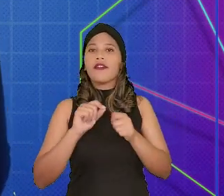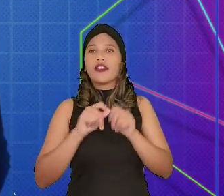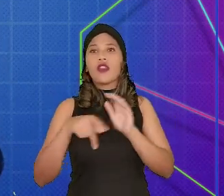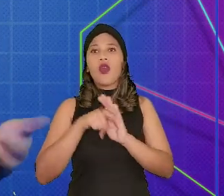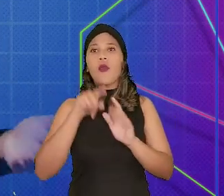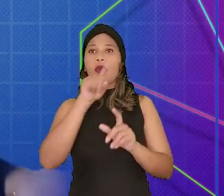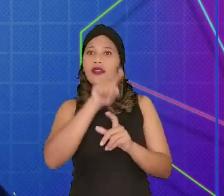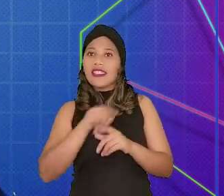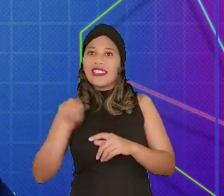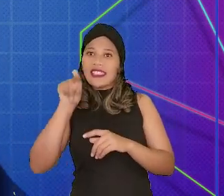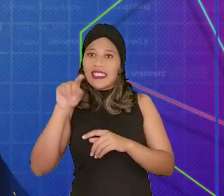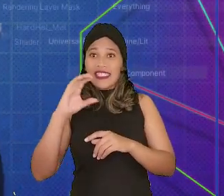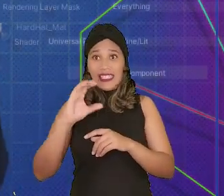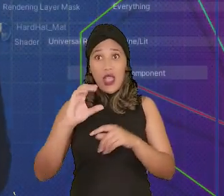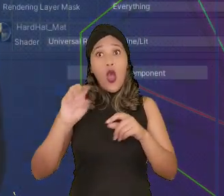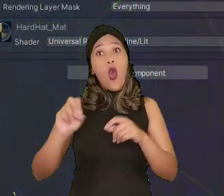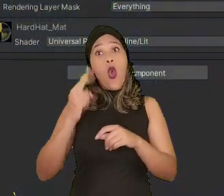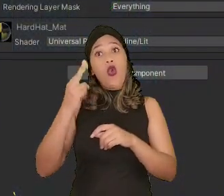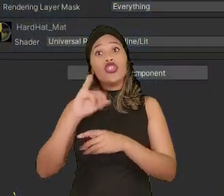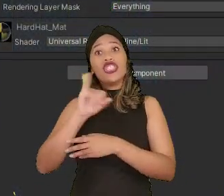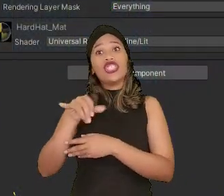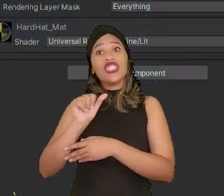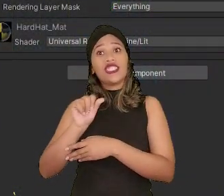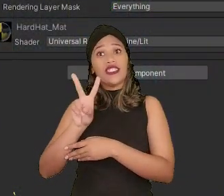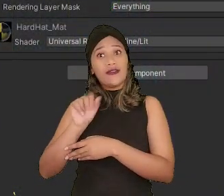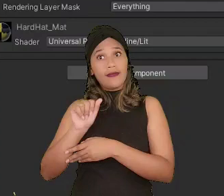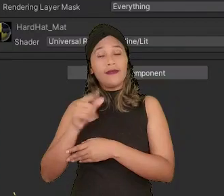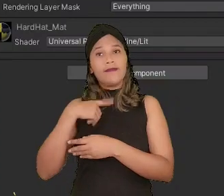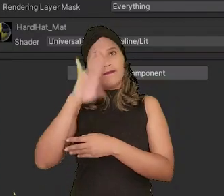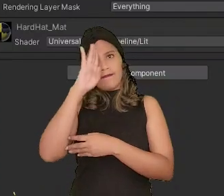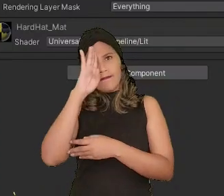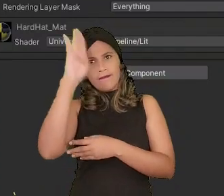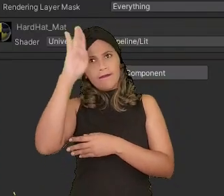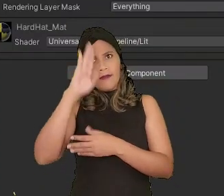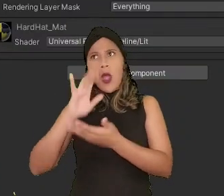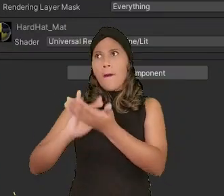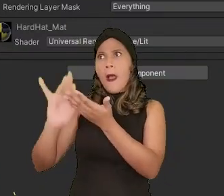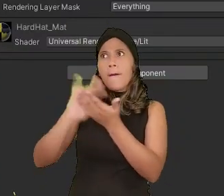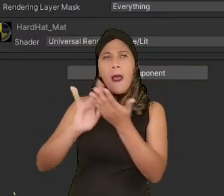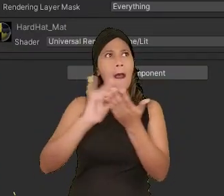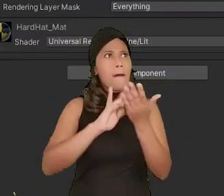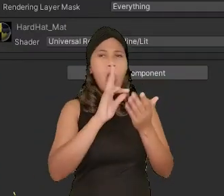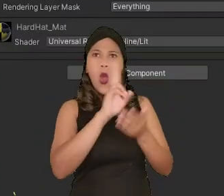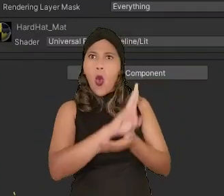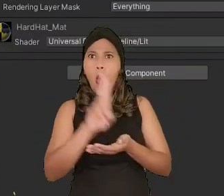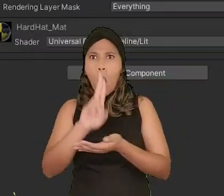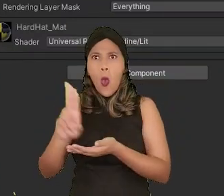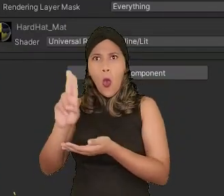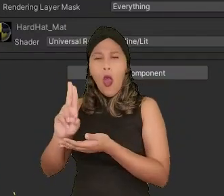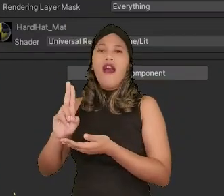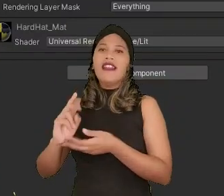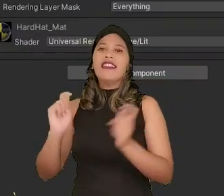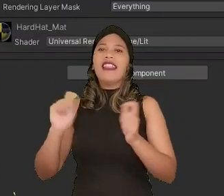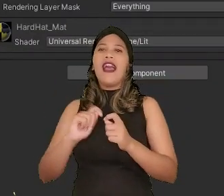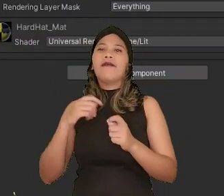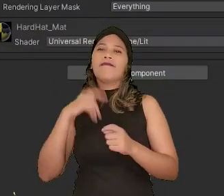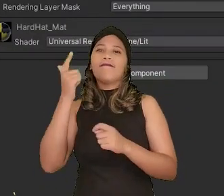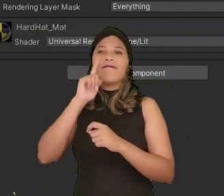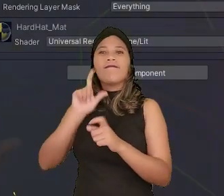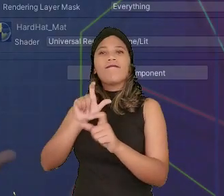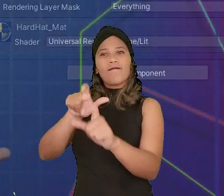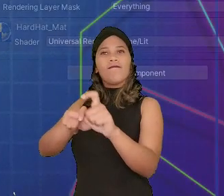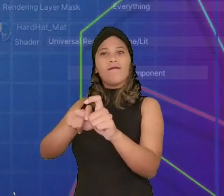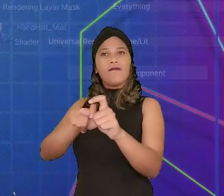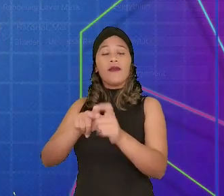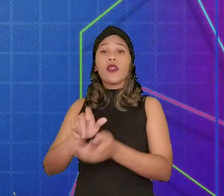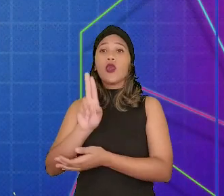em C ou JavaScript e é compatível com os principais navegadores por conta da extensão Unix Web Player. Uma boa